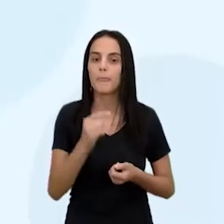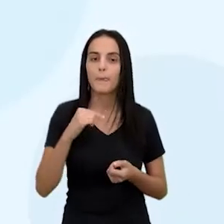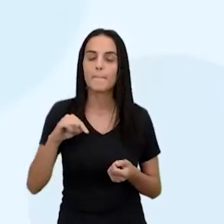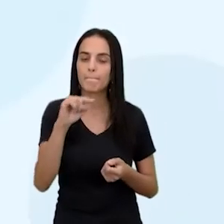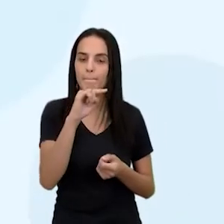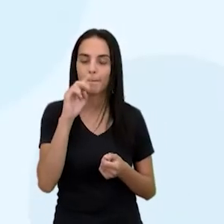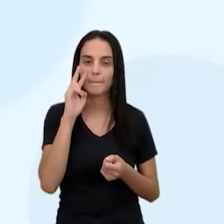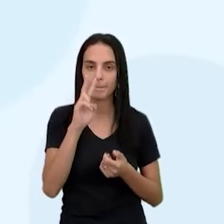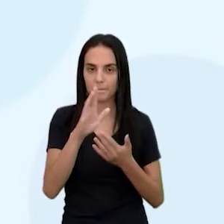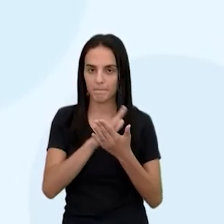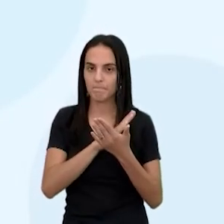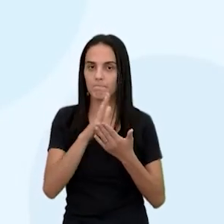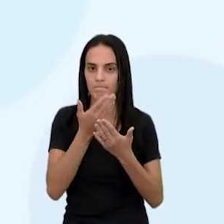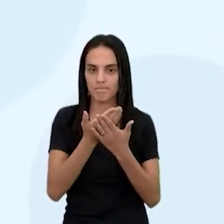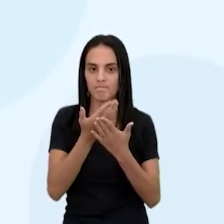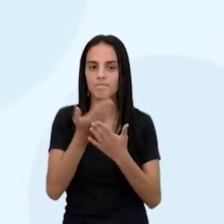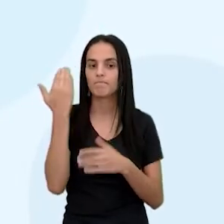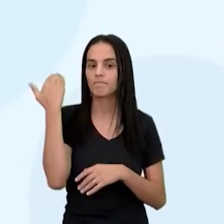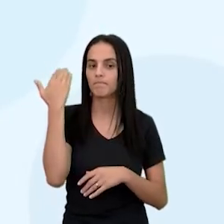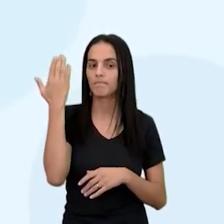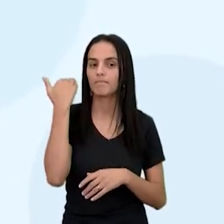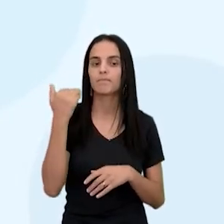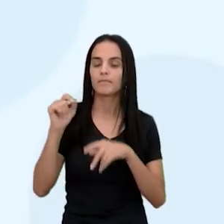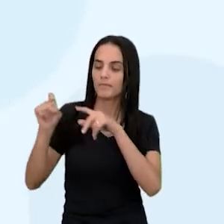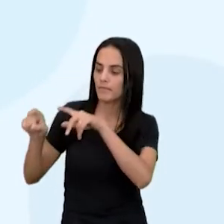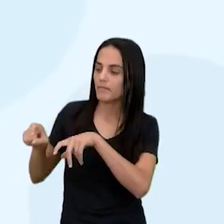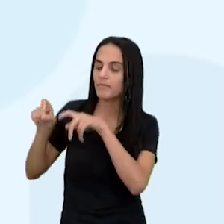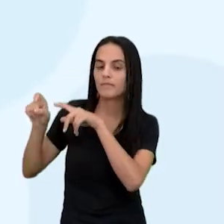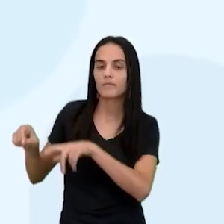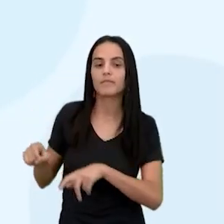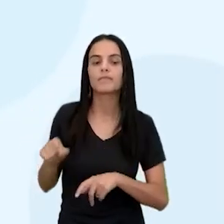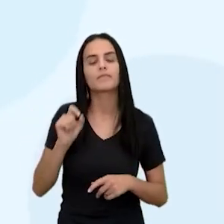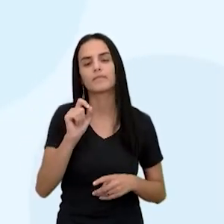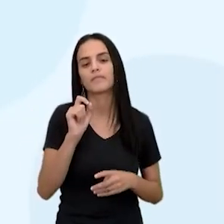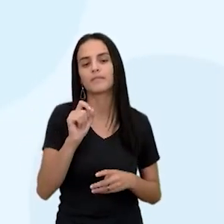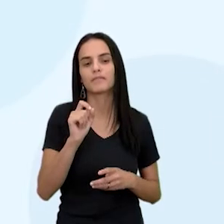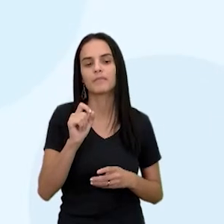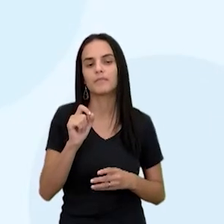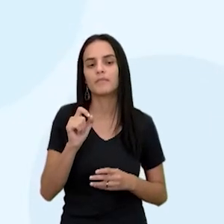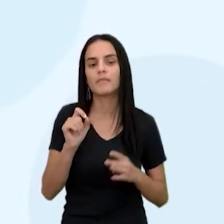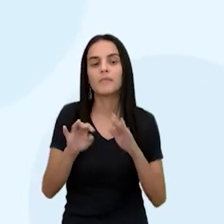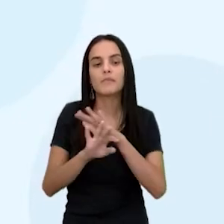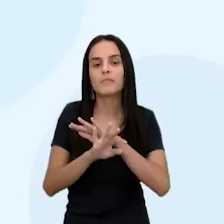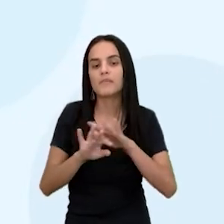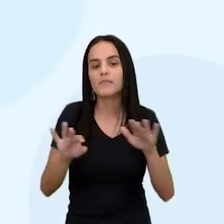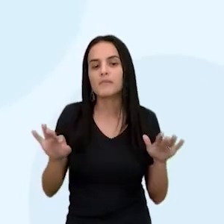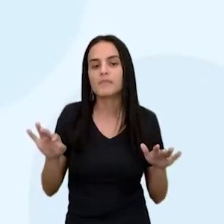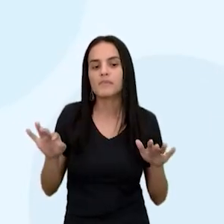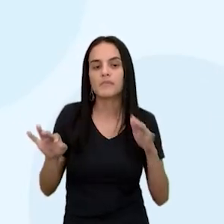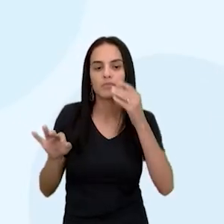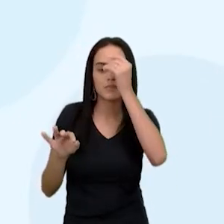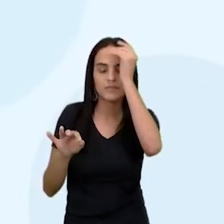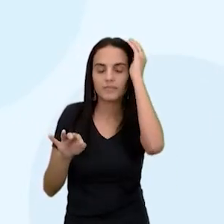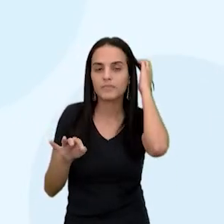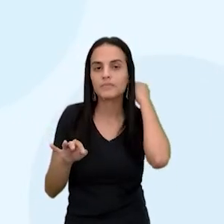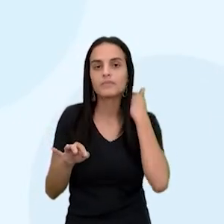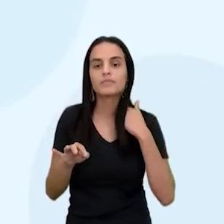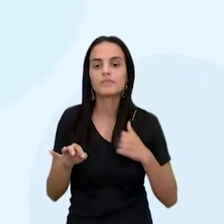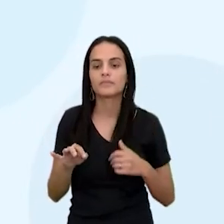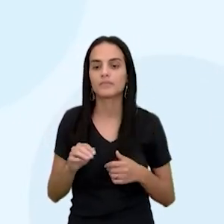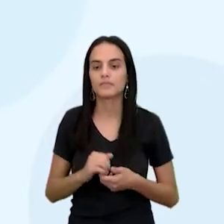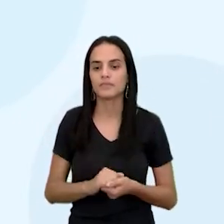comparativamente delicado, o homem para um alimento mais rústico, mais parrudo, mais porradaria, mais correria, e isso determina